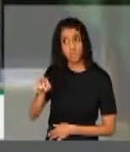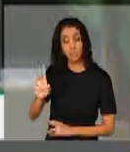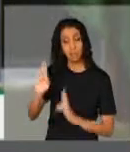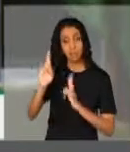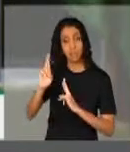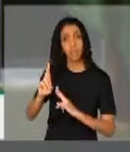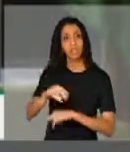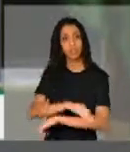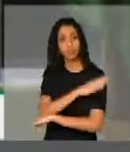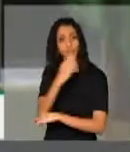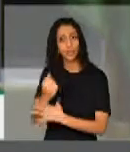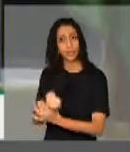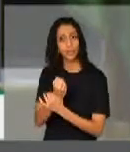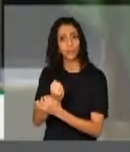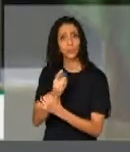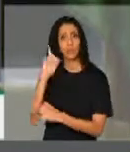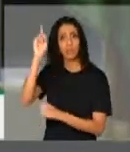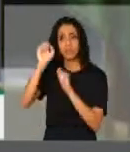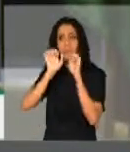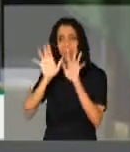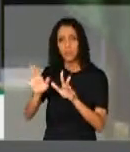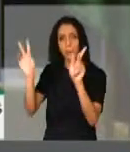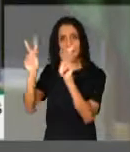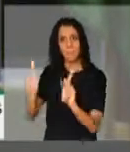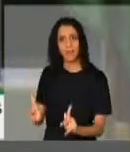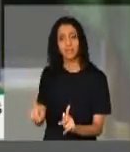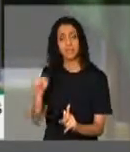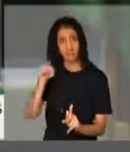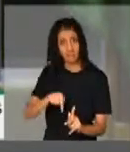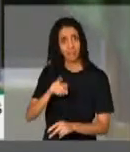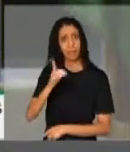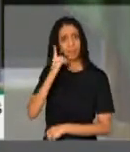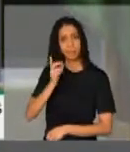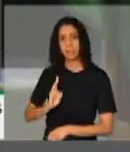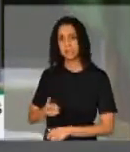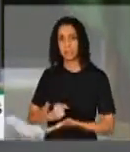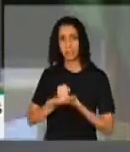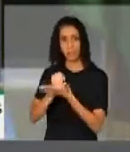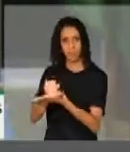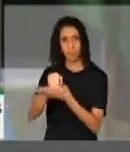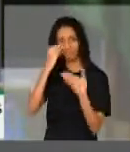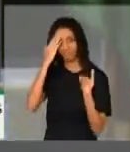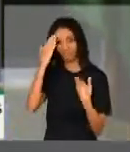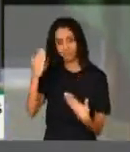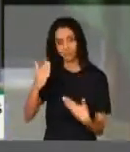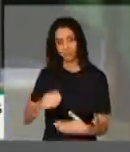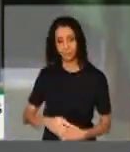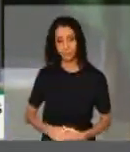fiquem com deus e em paz e contem sempre com essa casa do povo brasileiro muito obrigado